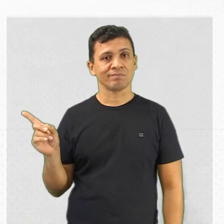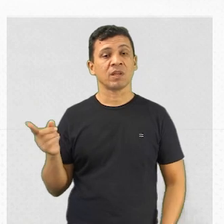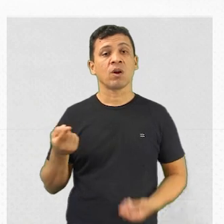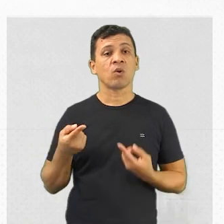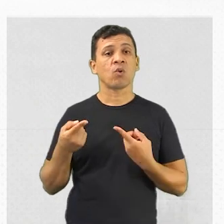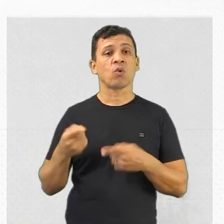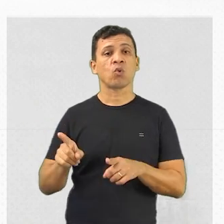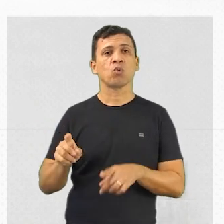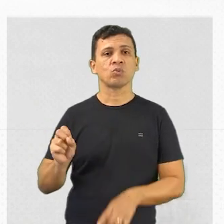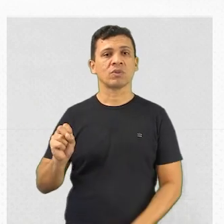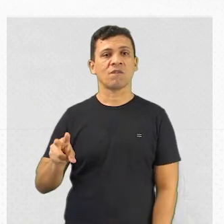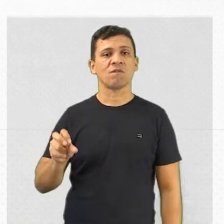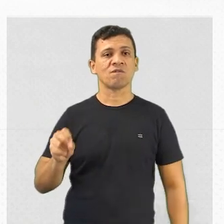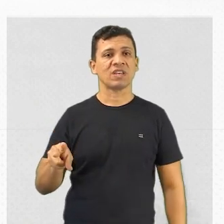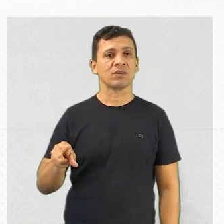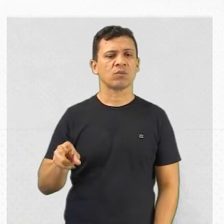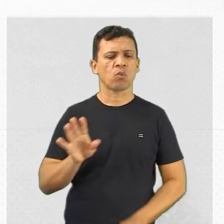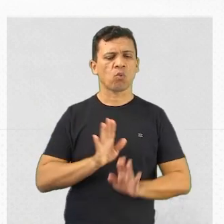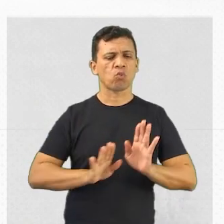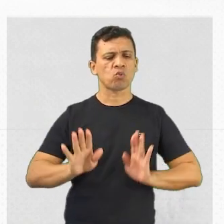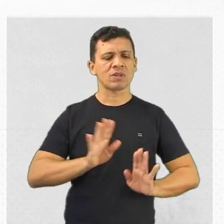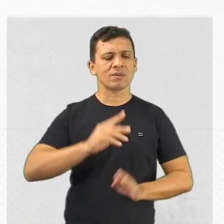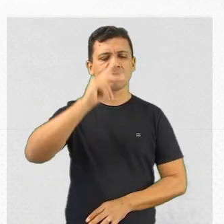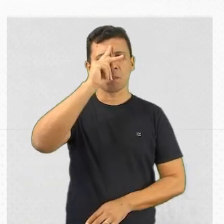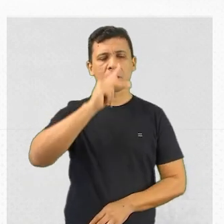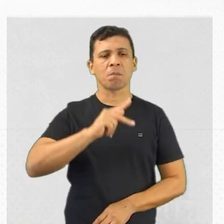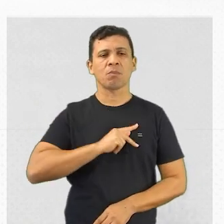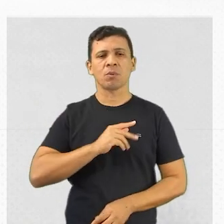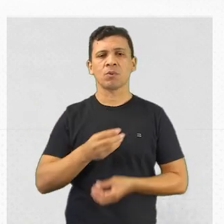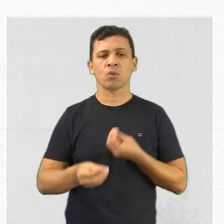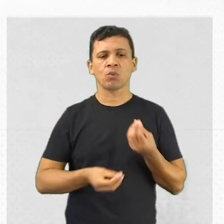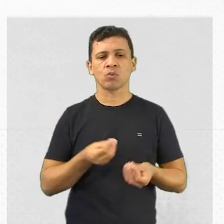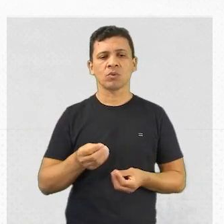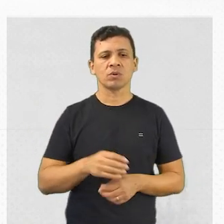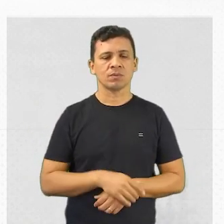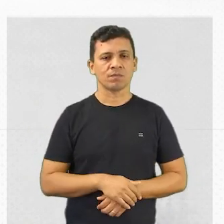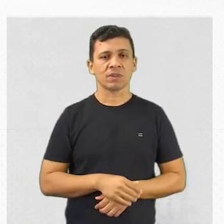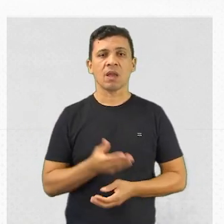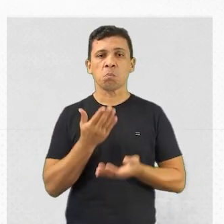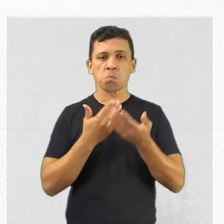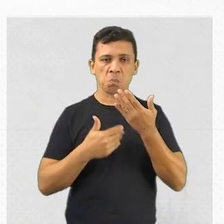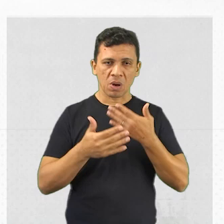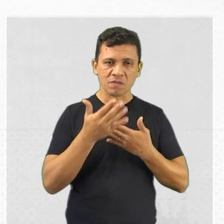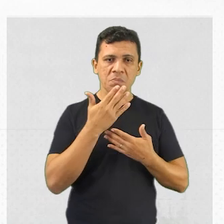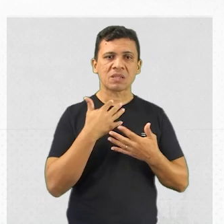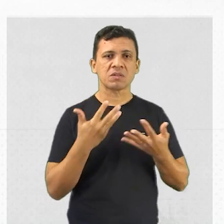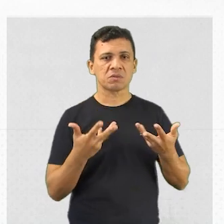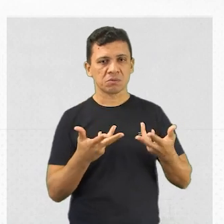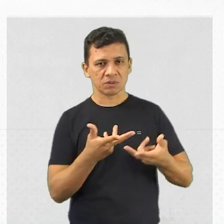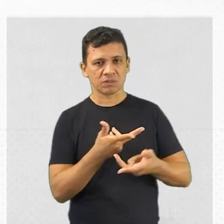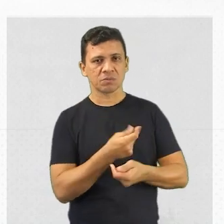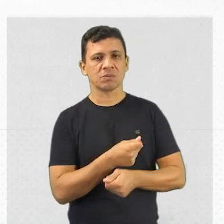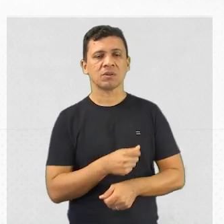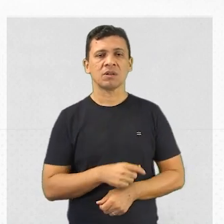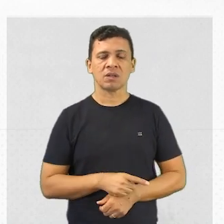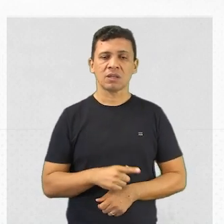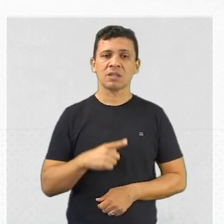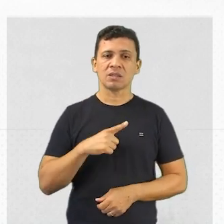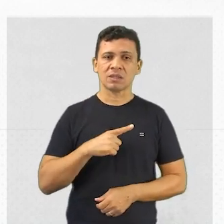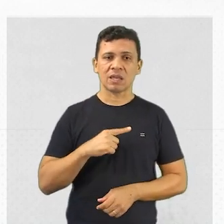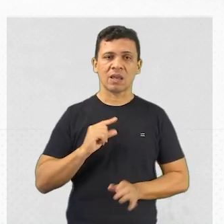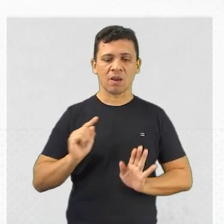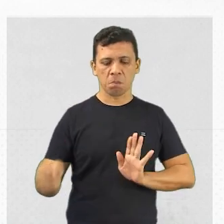se prevenir, como é que a gente consegue se cuidar, né? Então, além de uma alimentação equilibrada, né, de ter o nosso sistema